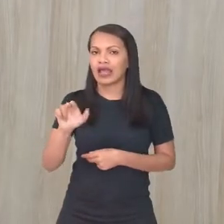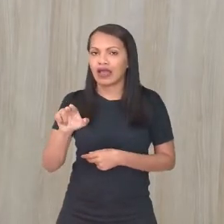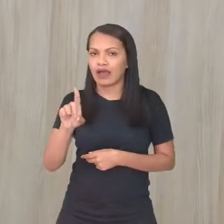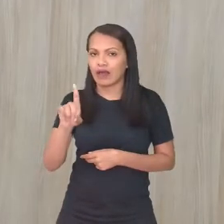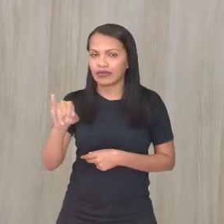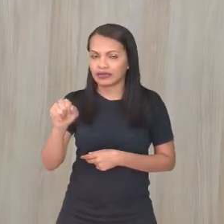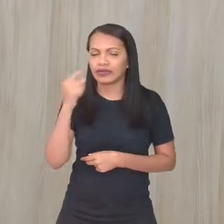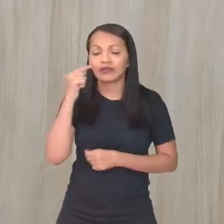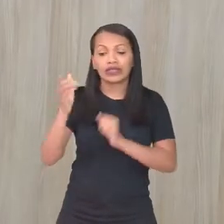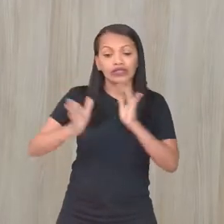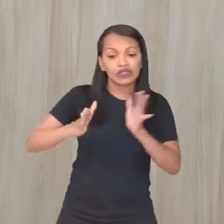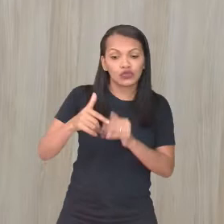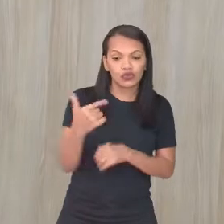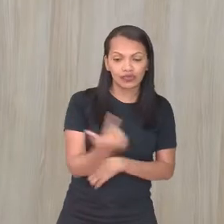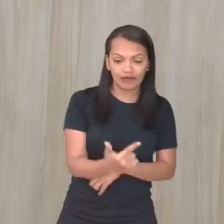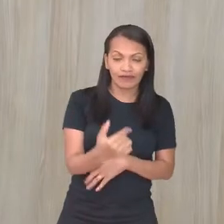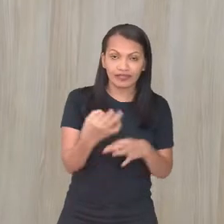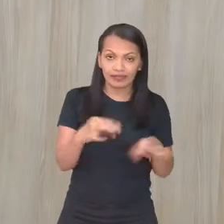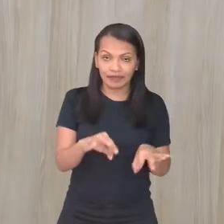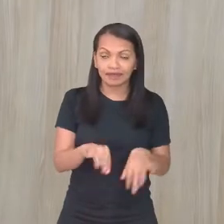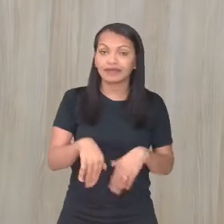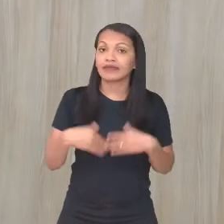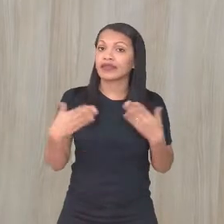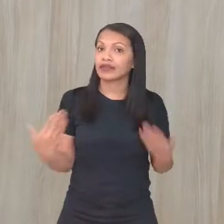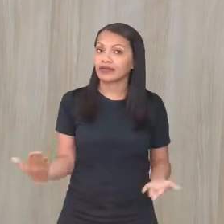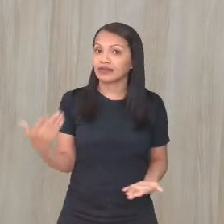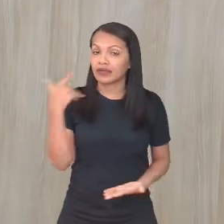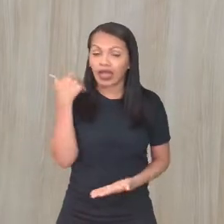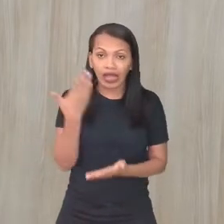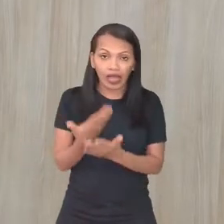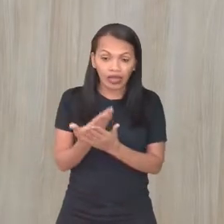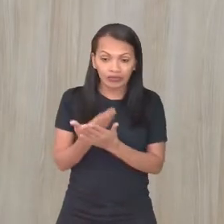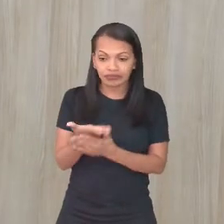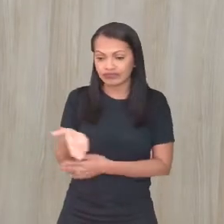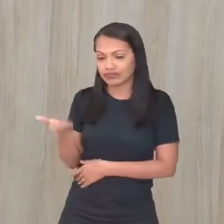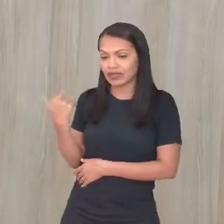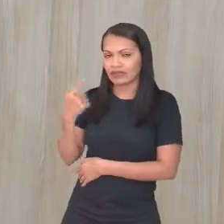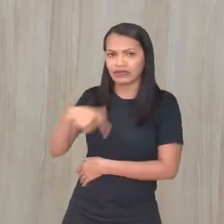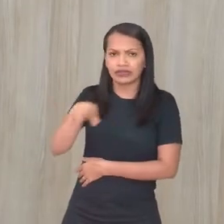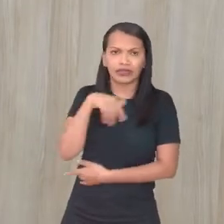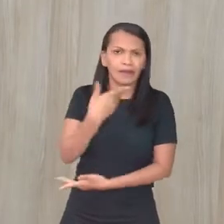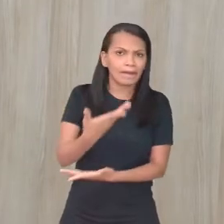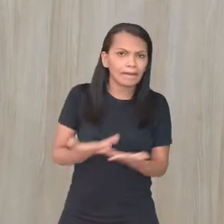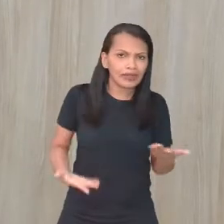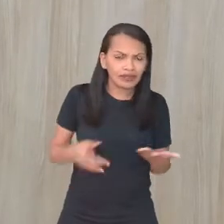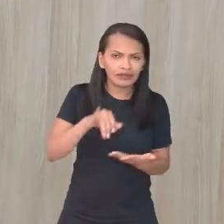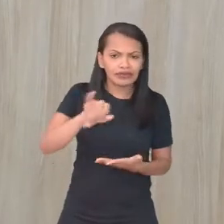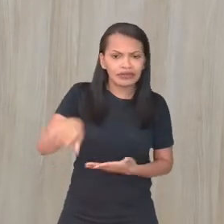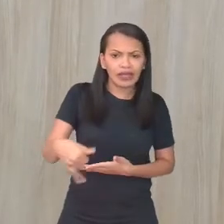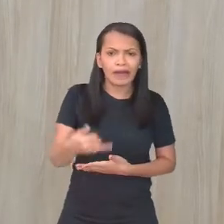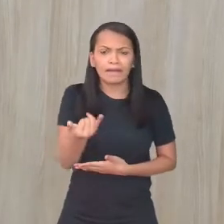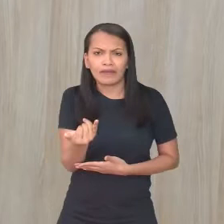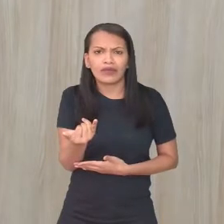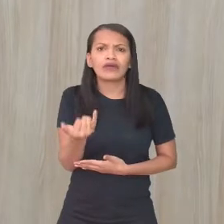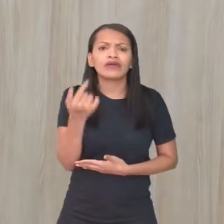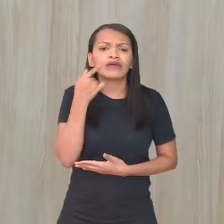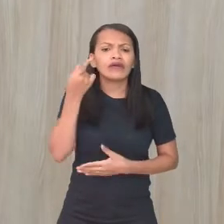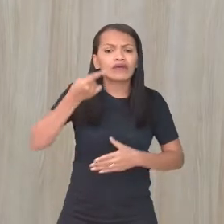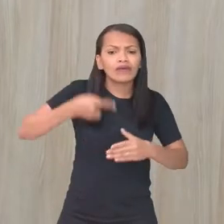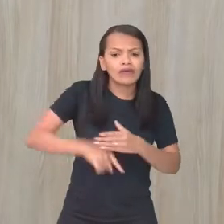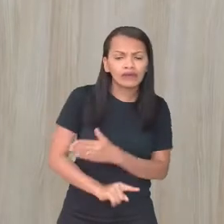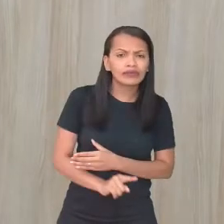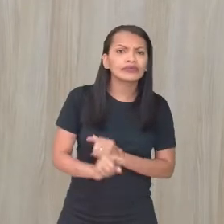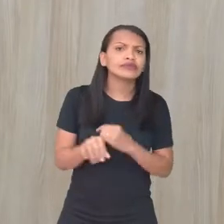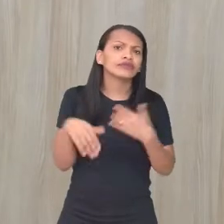da segunda fase. Então, na nossa aula passada, se você perdeu, se você quiser aprofundar a respeito desse